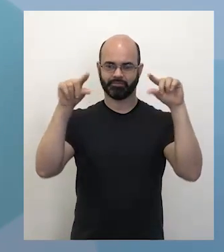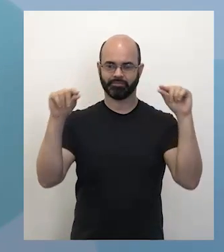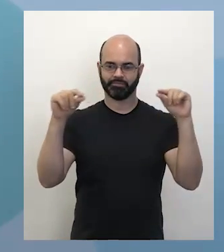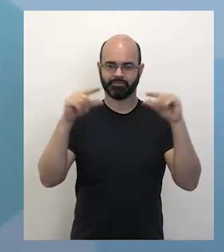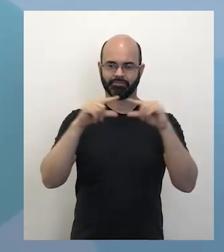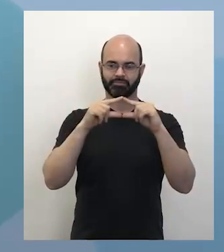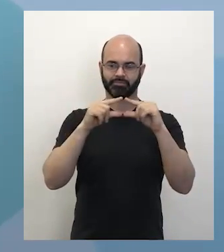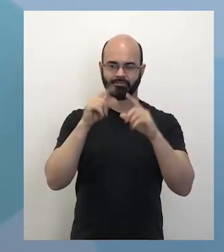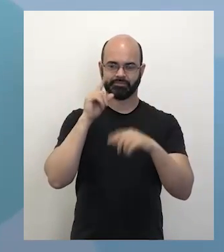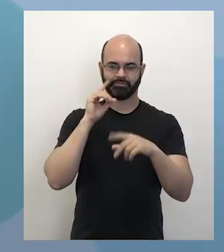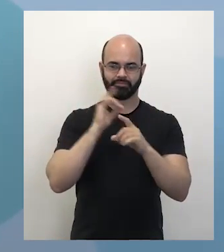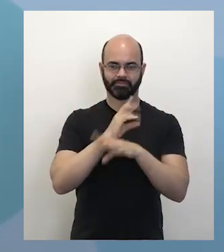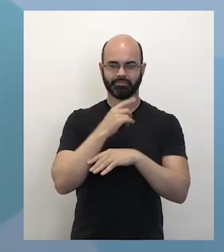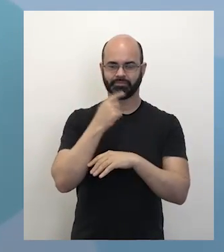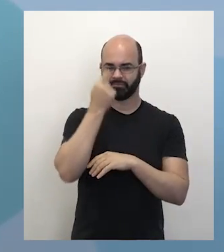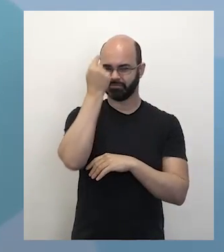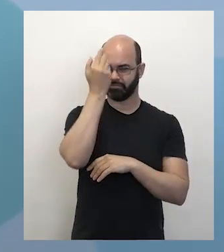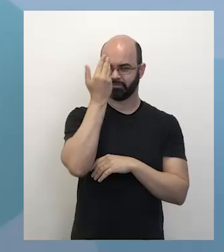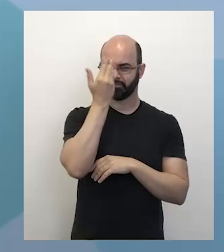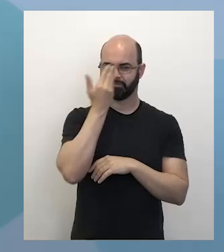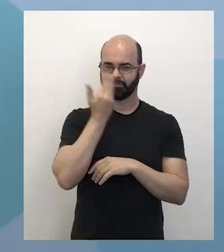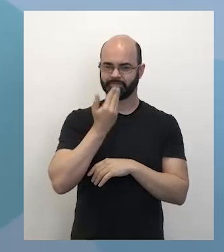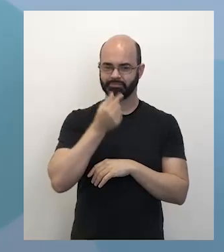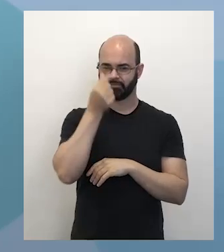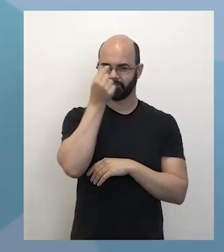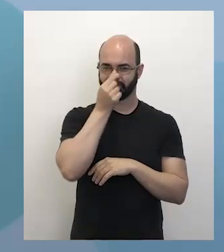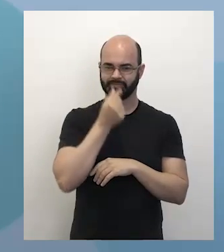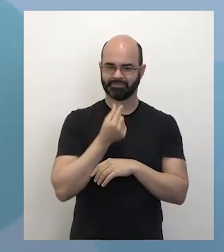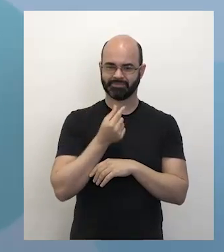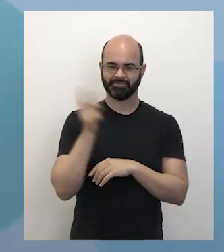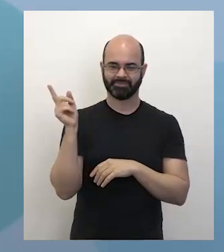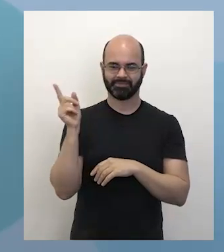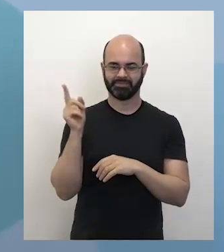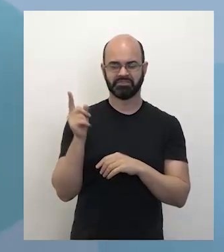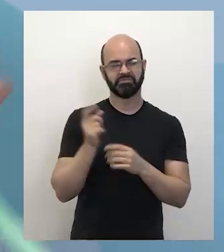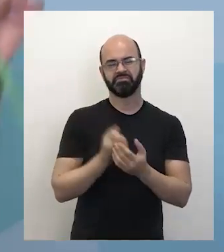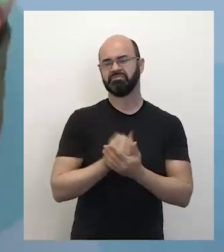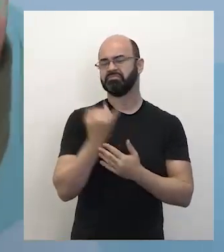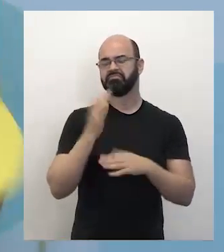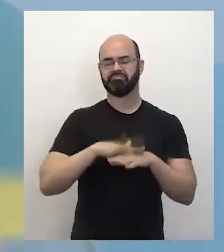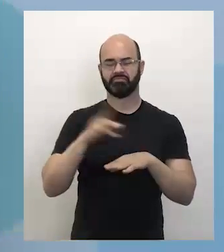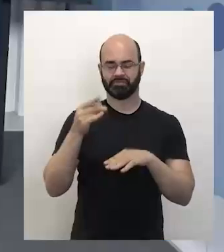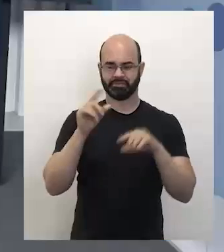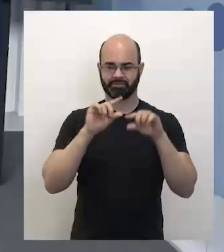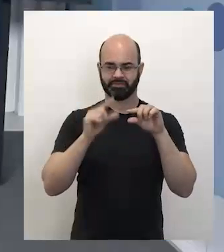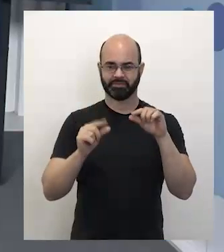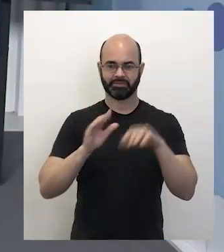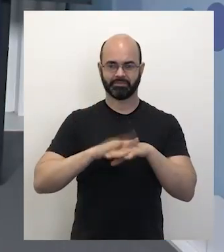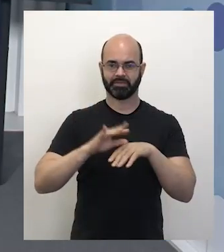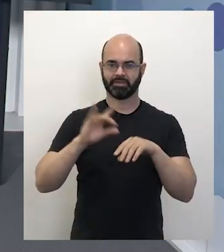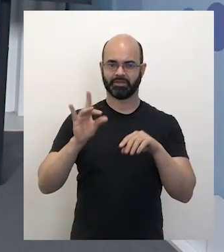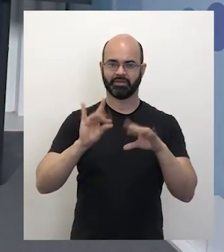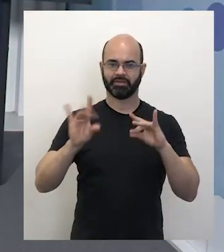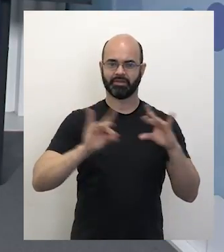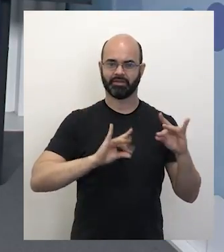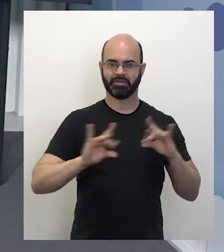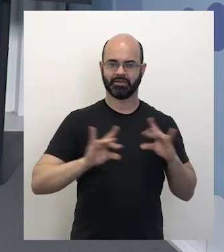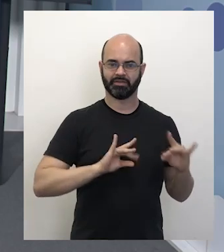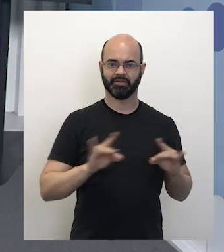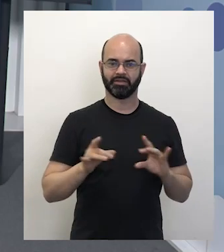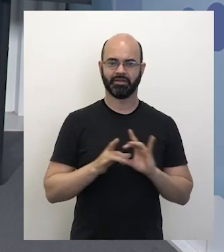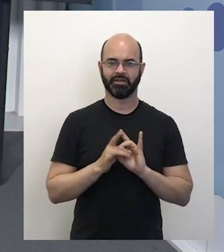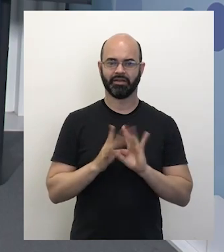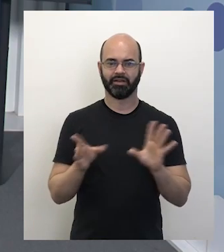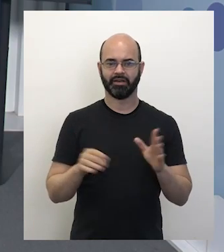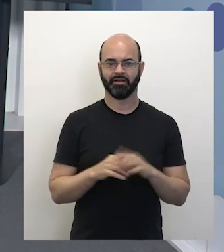colei a firulinha aqui no meio. Pode ter, pode não ter. Pode ter muito mais, muito menos. Pode ter algumas firulas